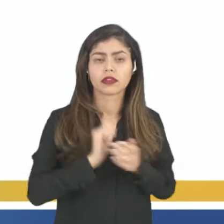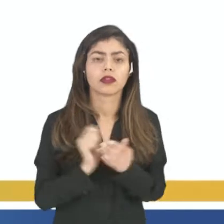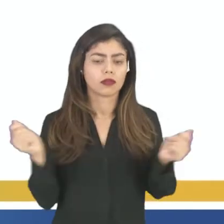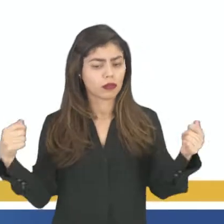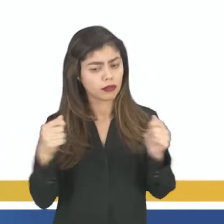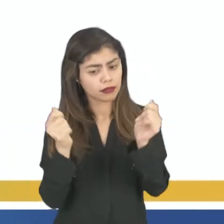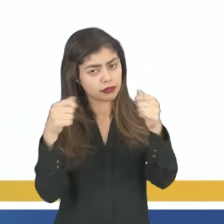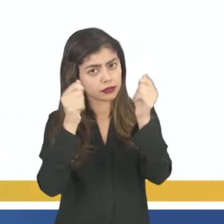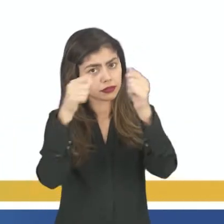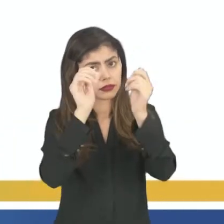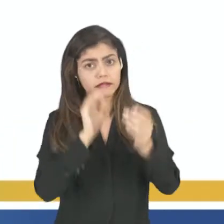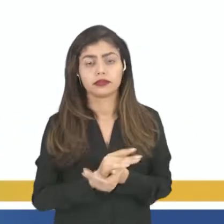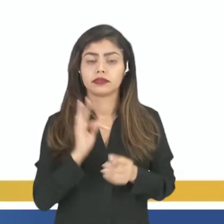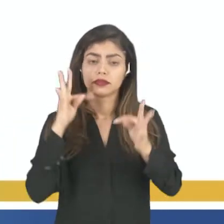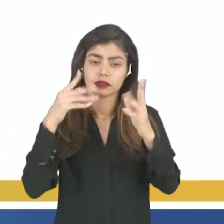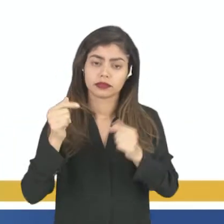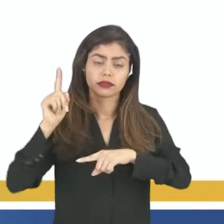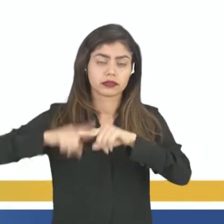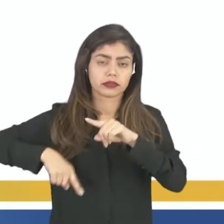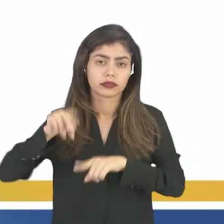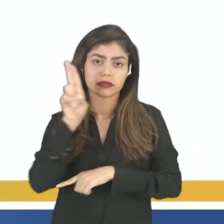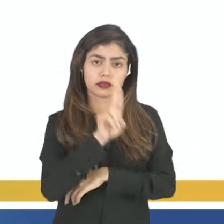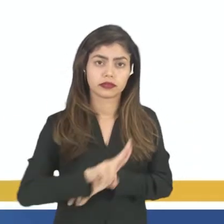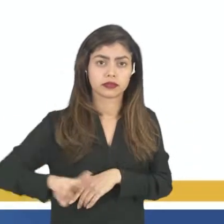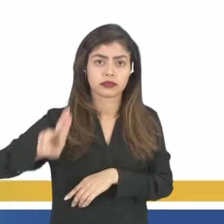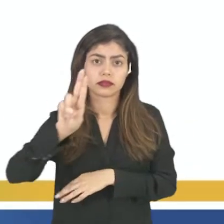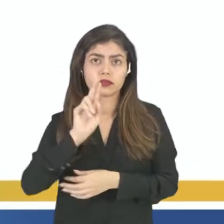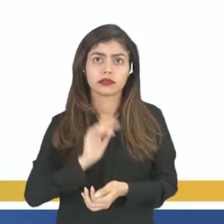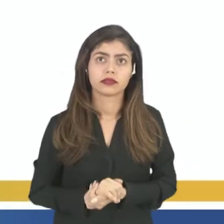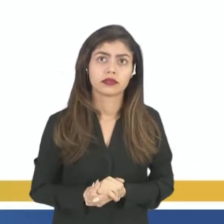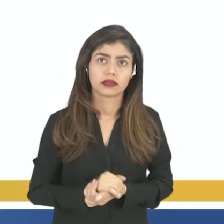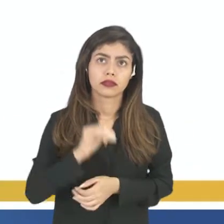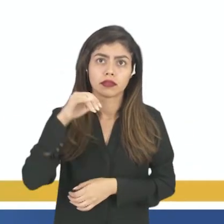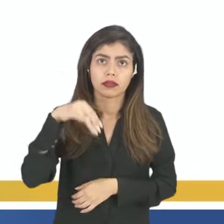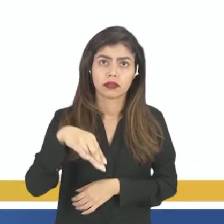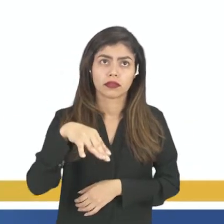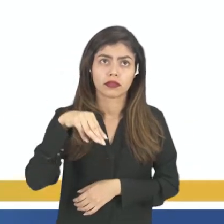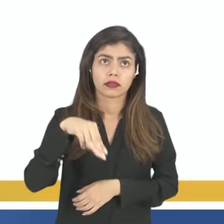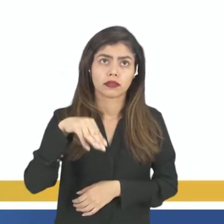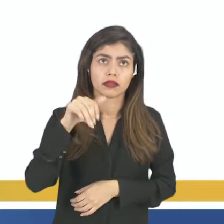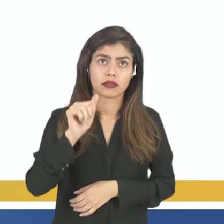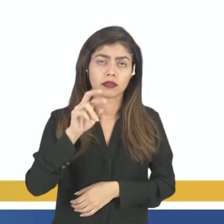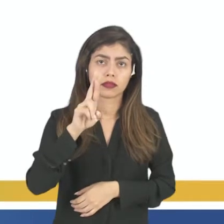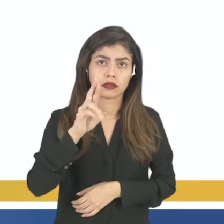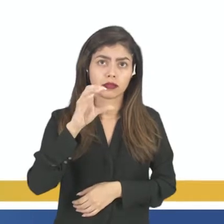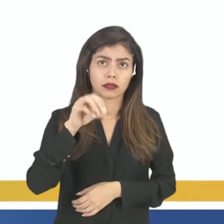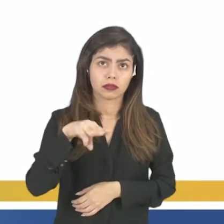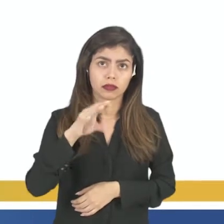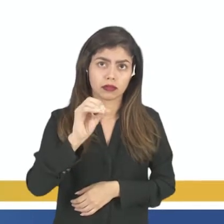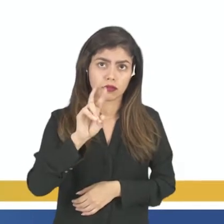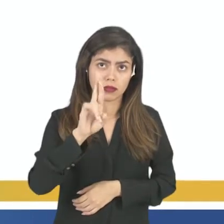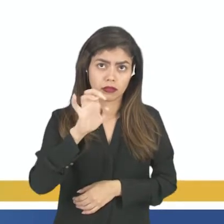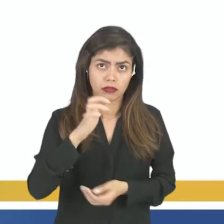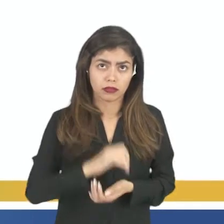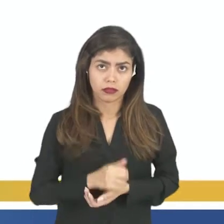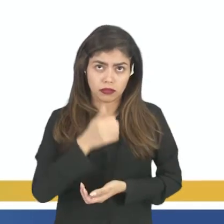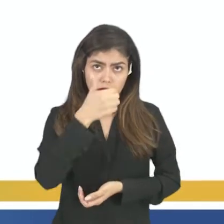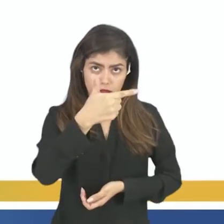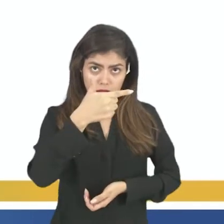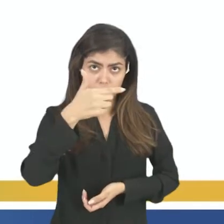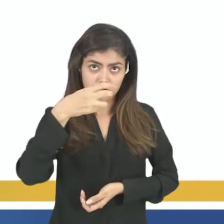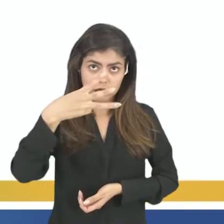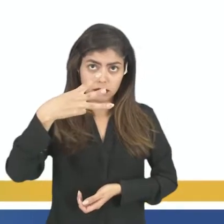o material que Michelangelo usou foi o mármore, né? Ela tem